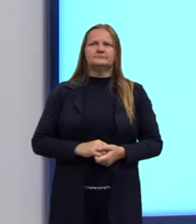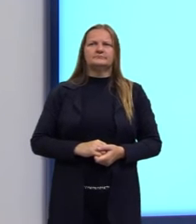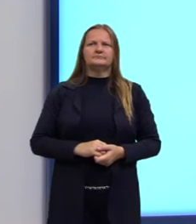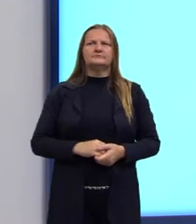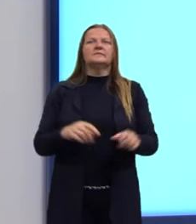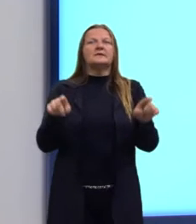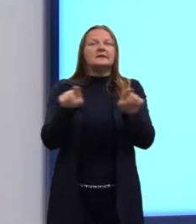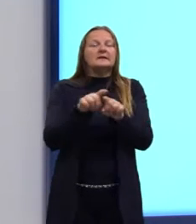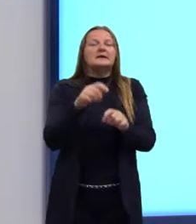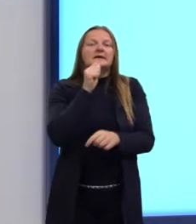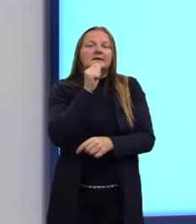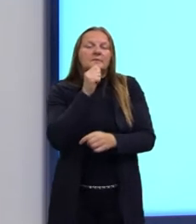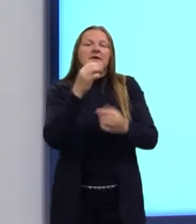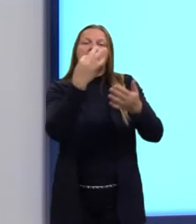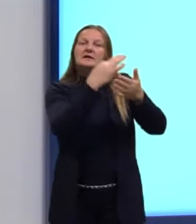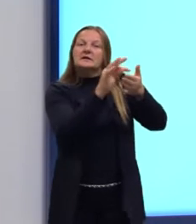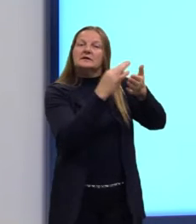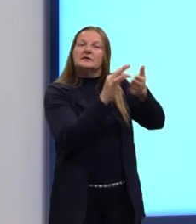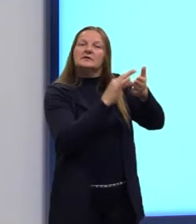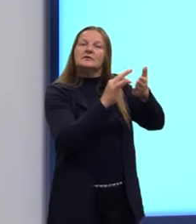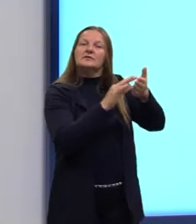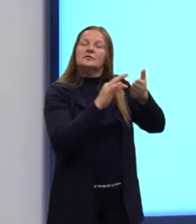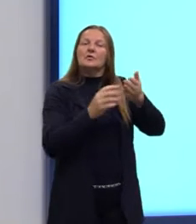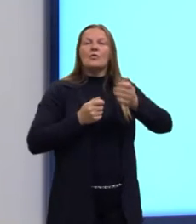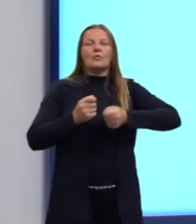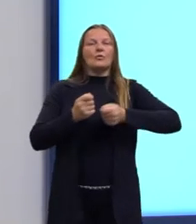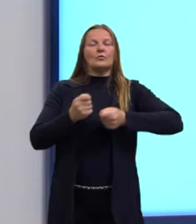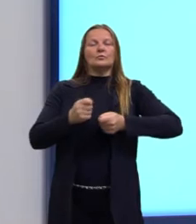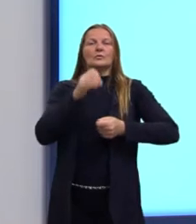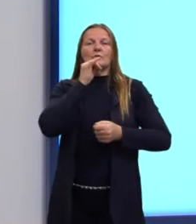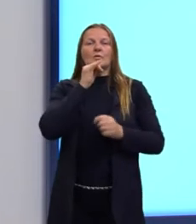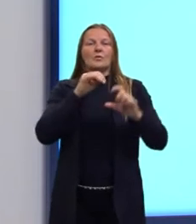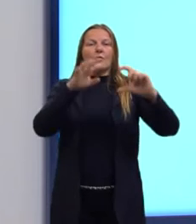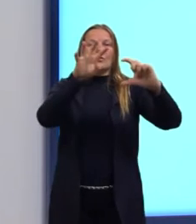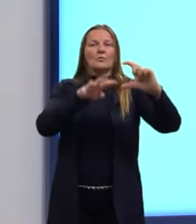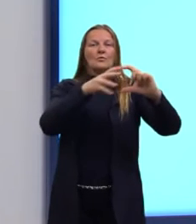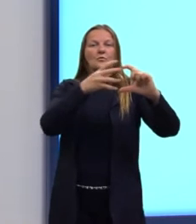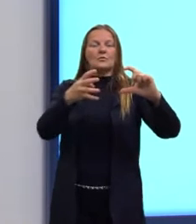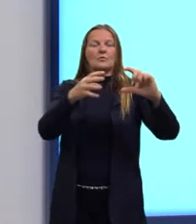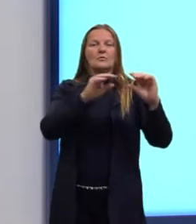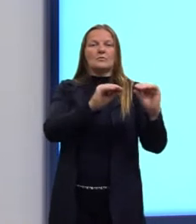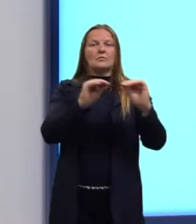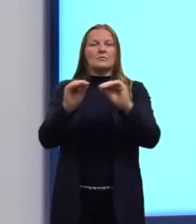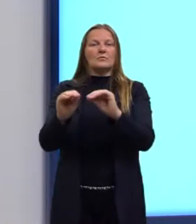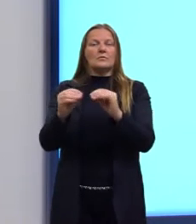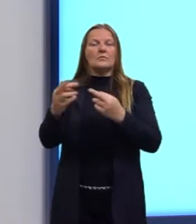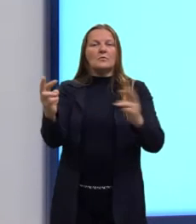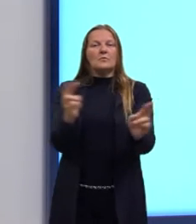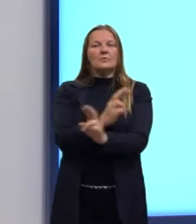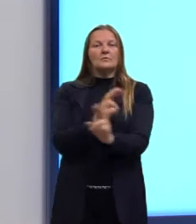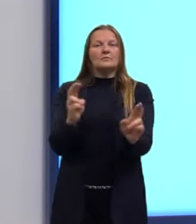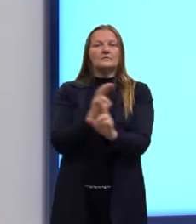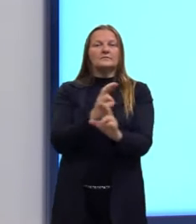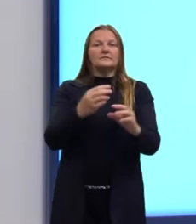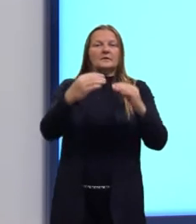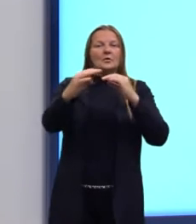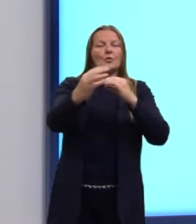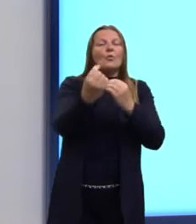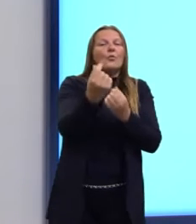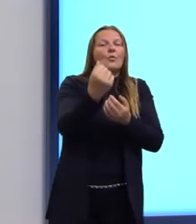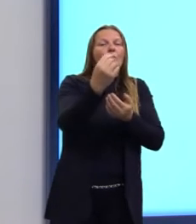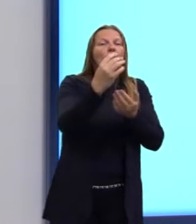e ainda na teoria do controle uma matriz de transferência pode ser usada para relacionar a entrada